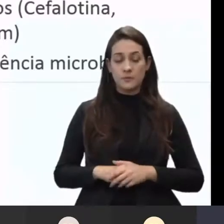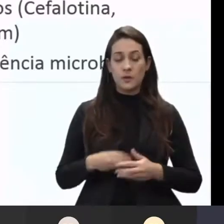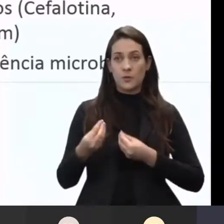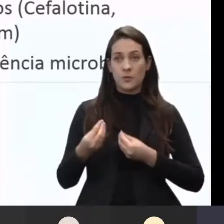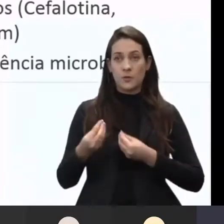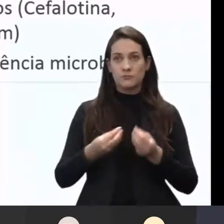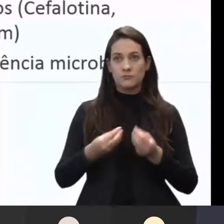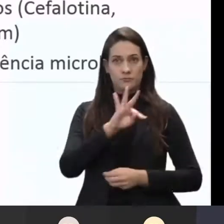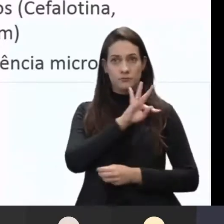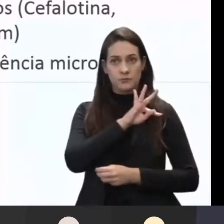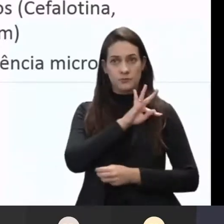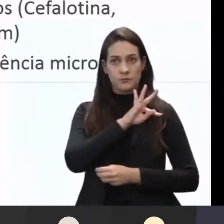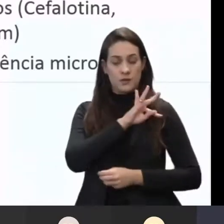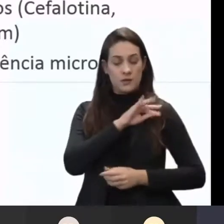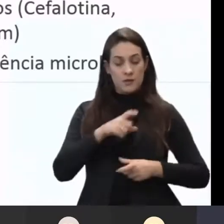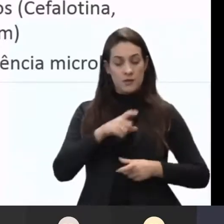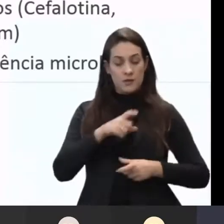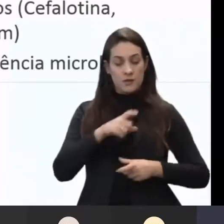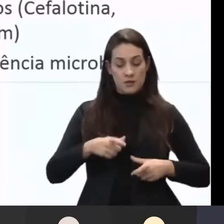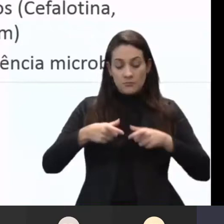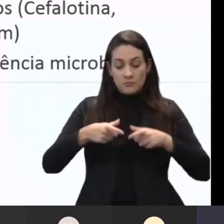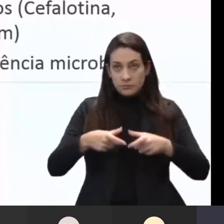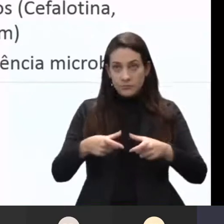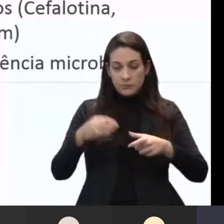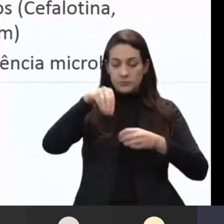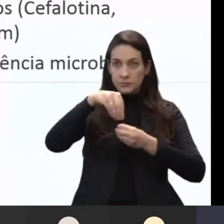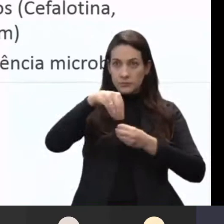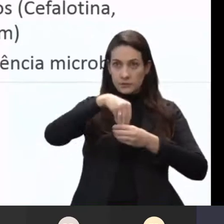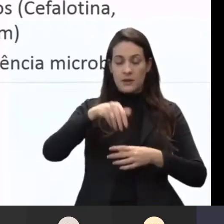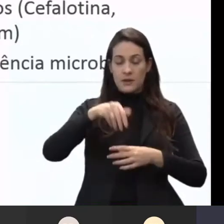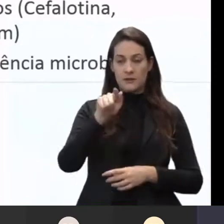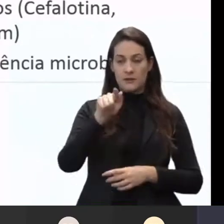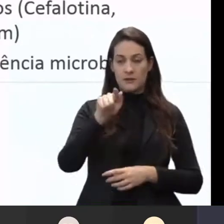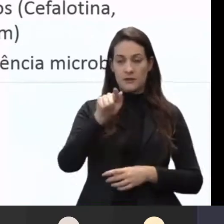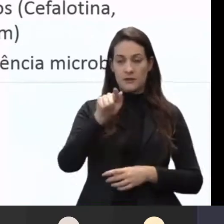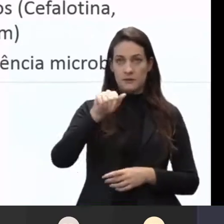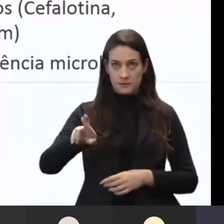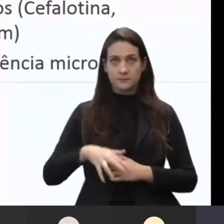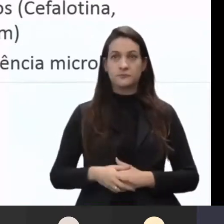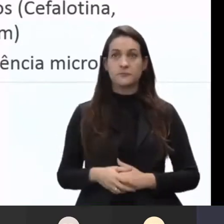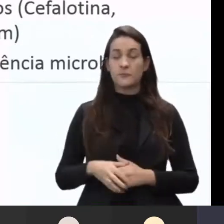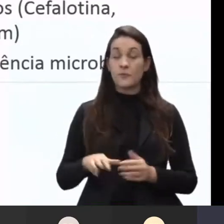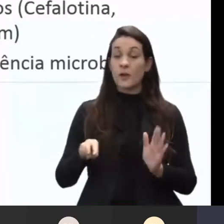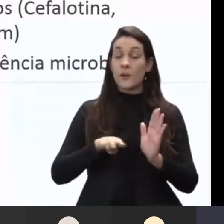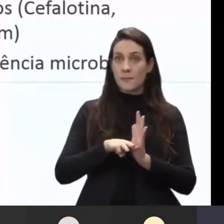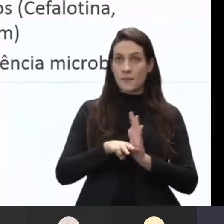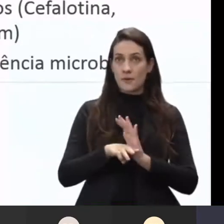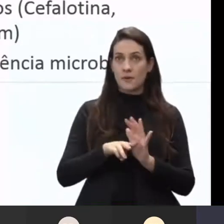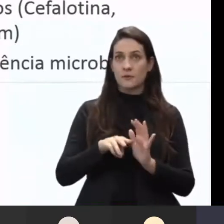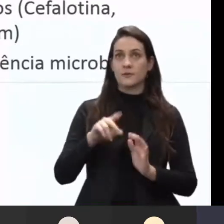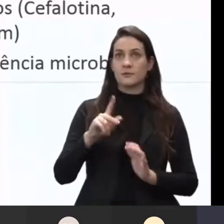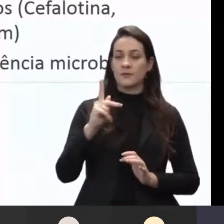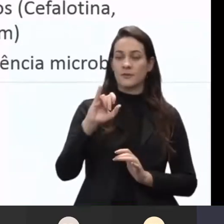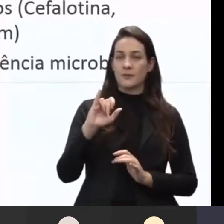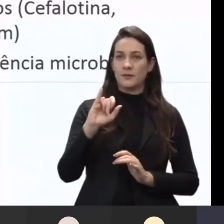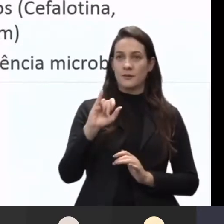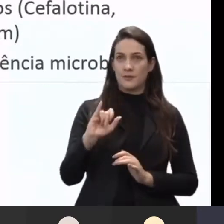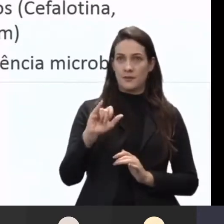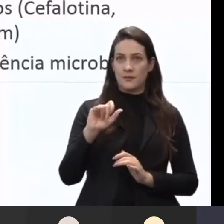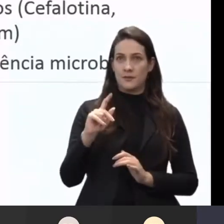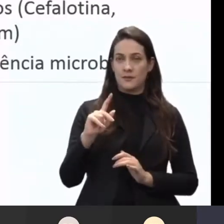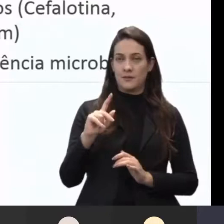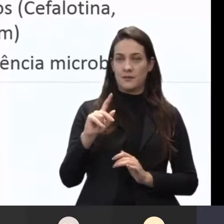de fusão em agar, utilizando o método Kirby-Bauer. E aí, então, nessa técnica, quais são os pontos